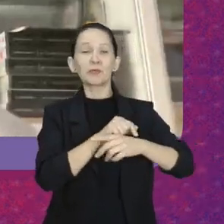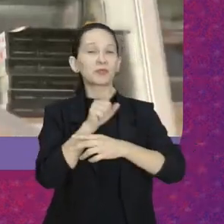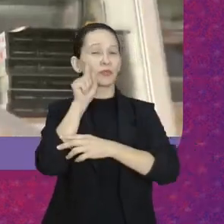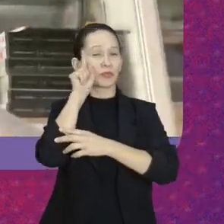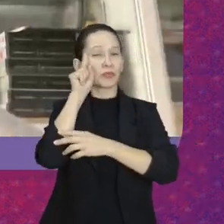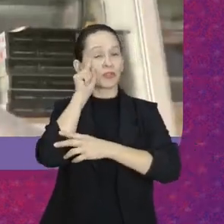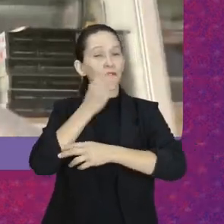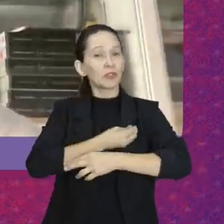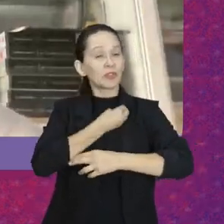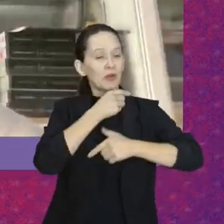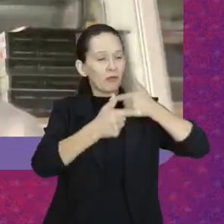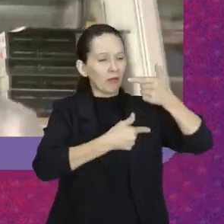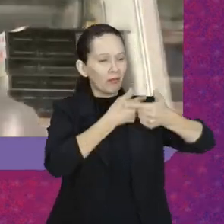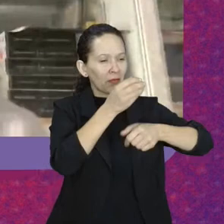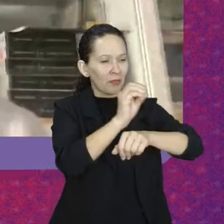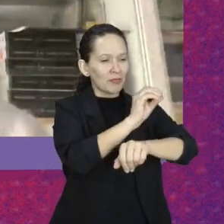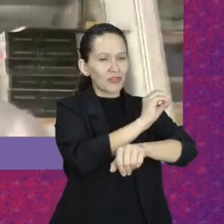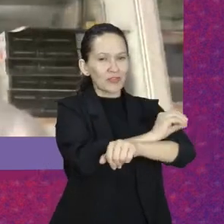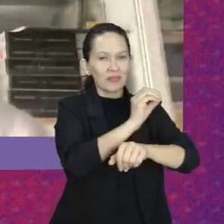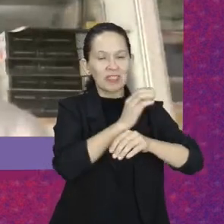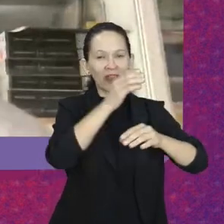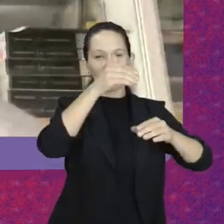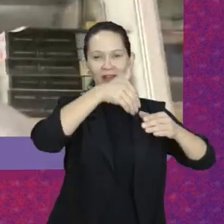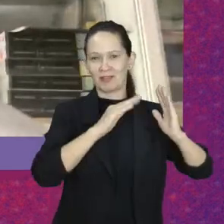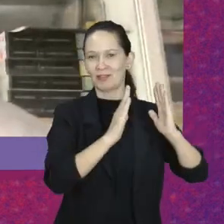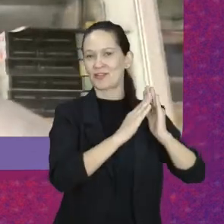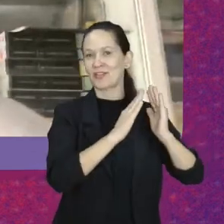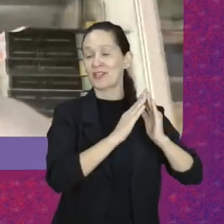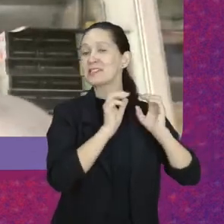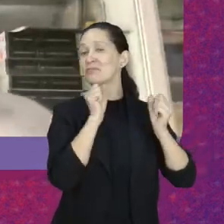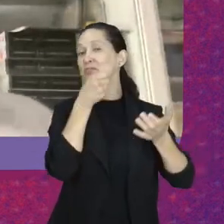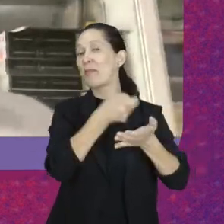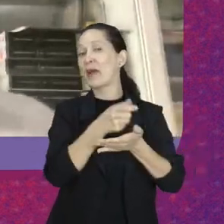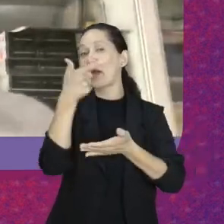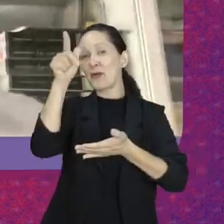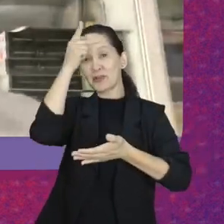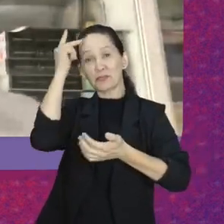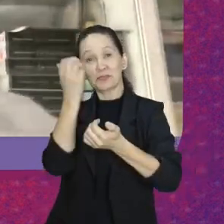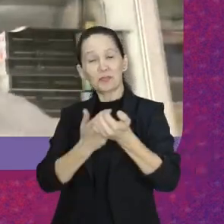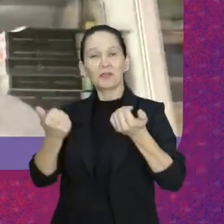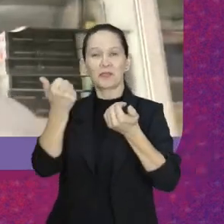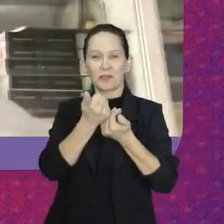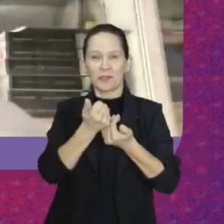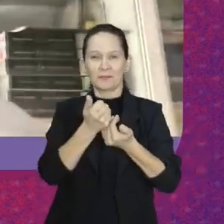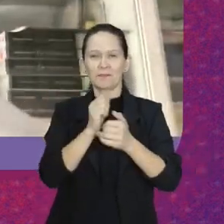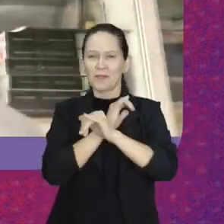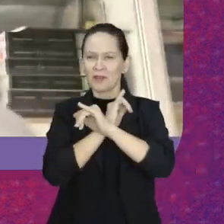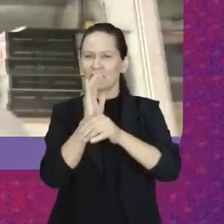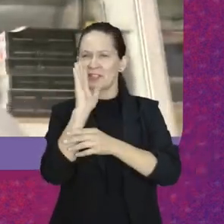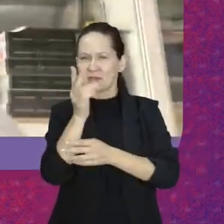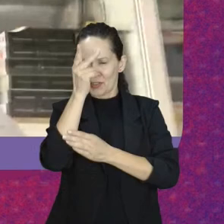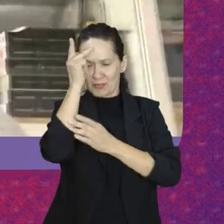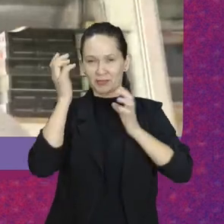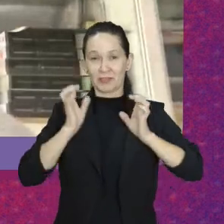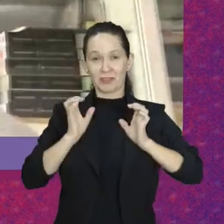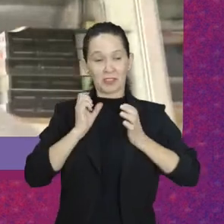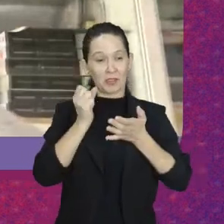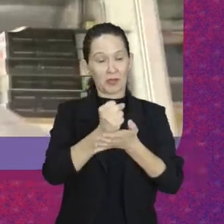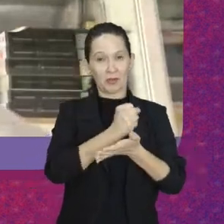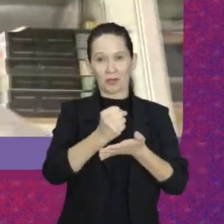com os trabalhos de cuidados no âmbito doméstico. Porque, como nós já dissemos, as pessoas mais ricas